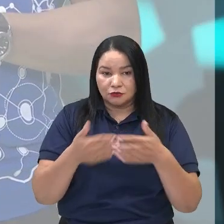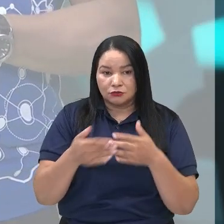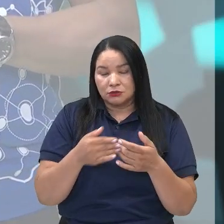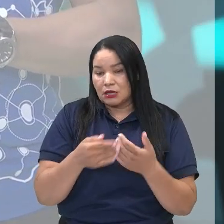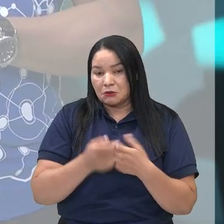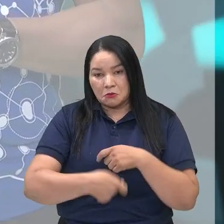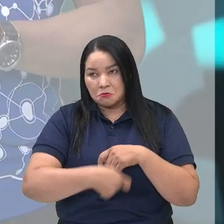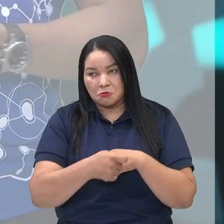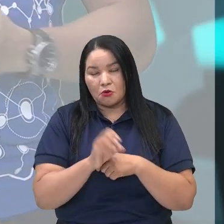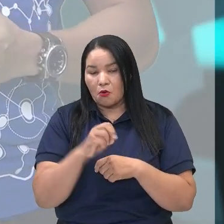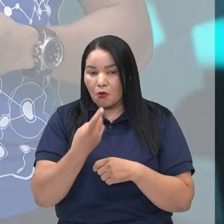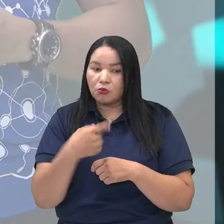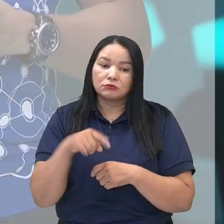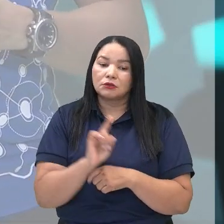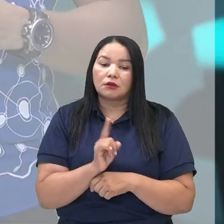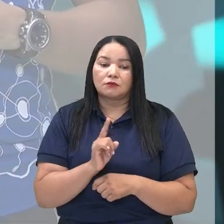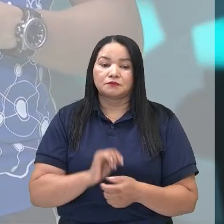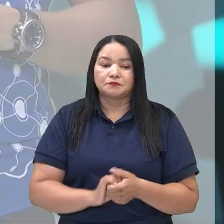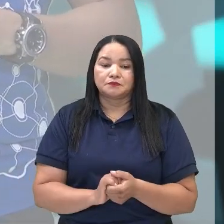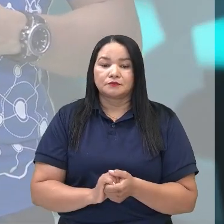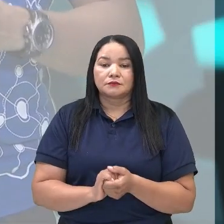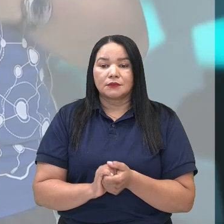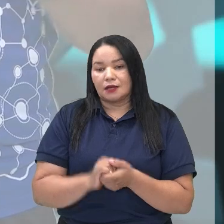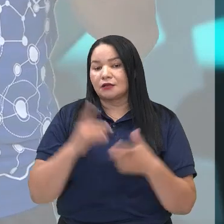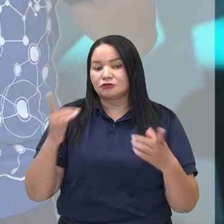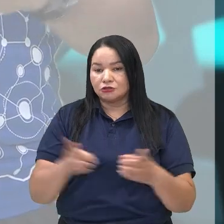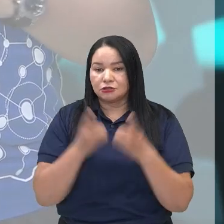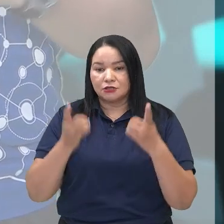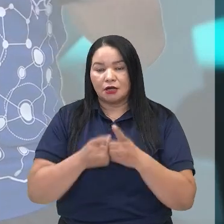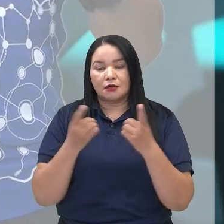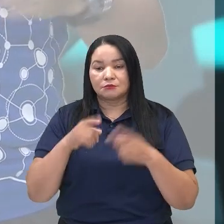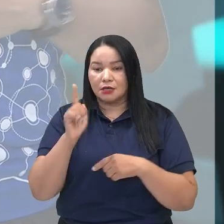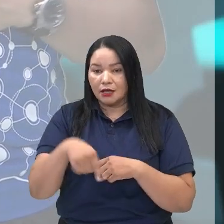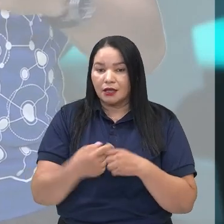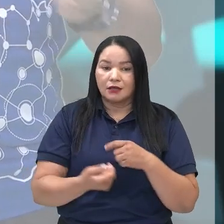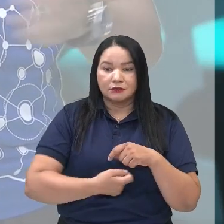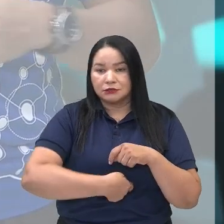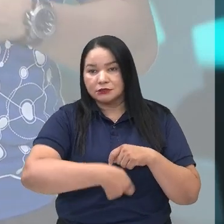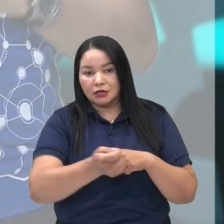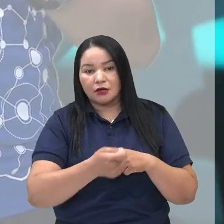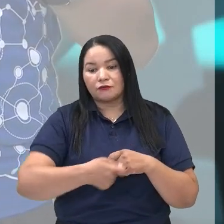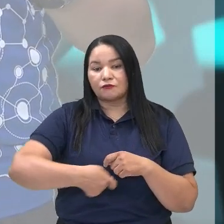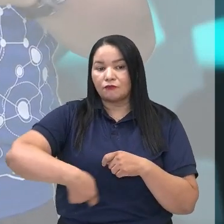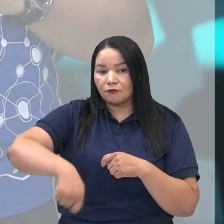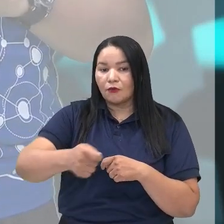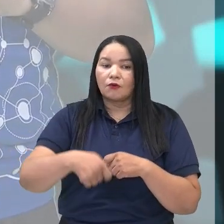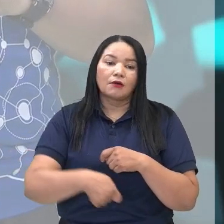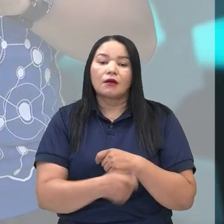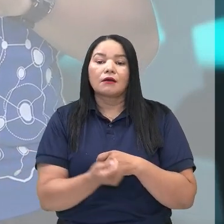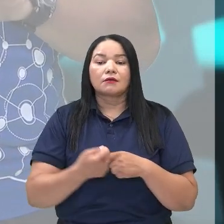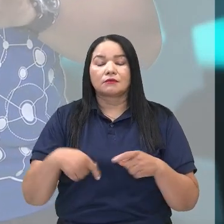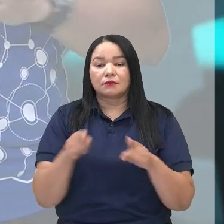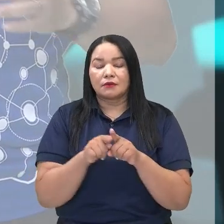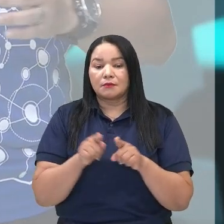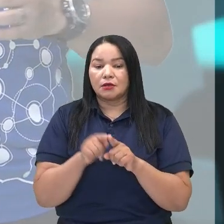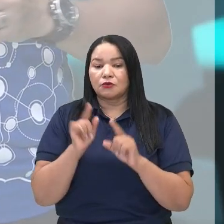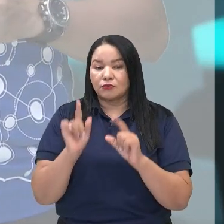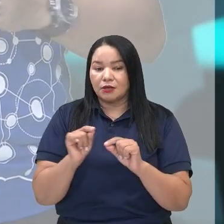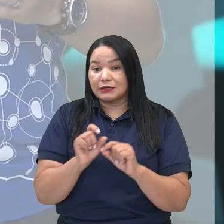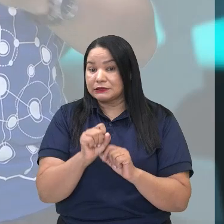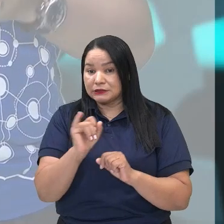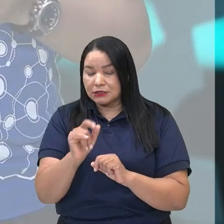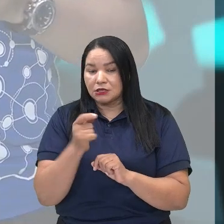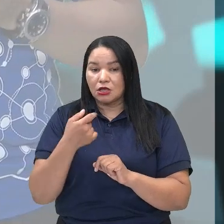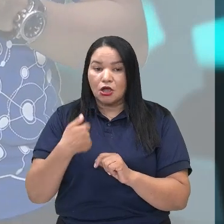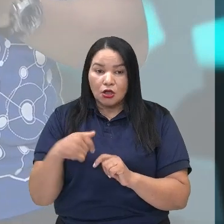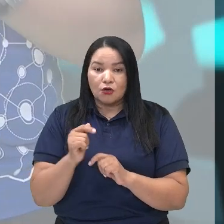não, ok? Então, a dinâmica do jogo é saca, a disputa está acontecendo e se eu peguei a bola